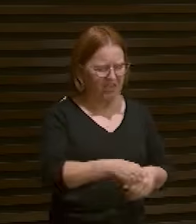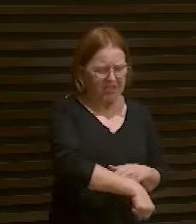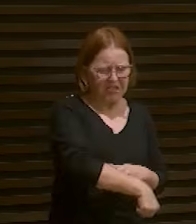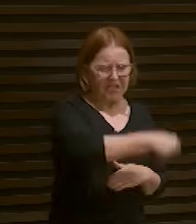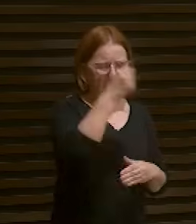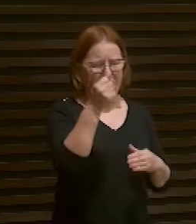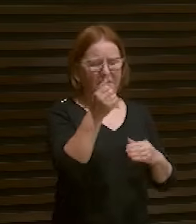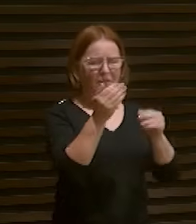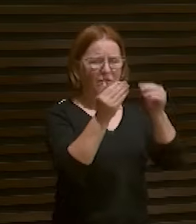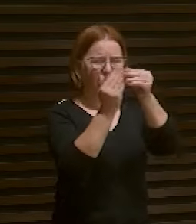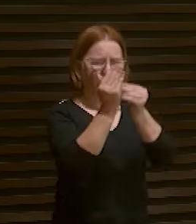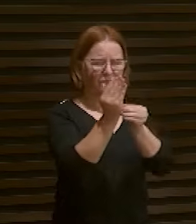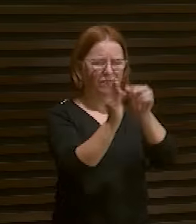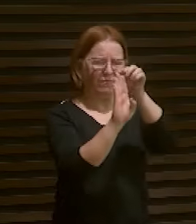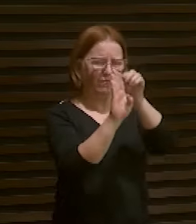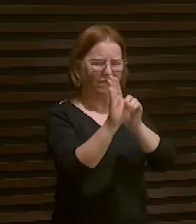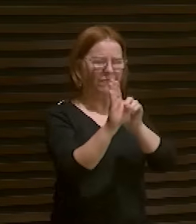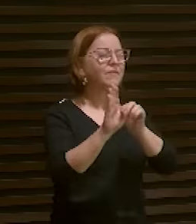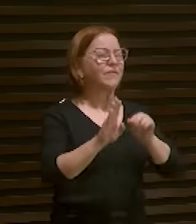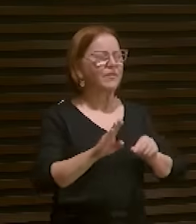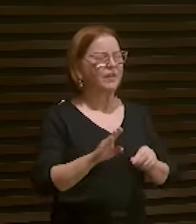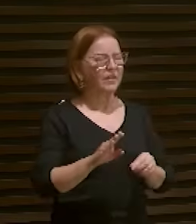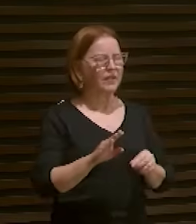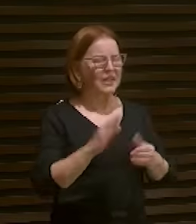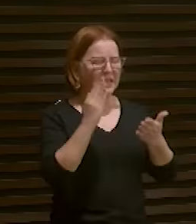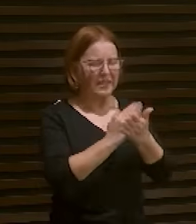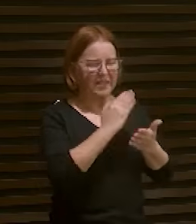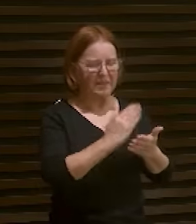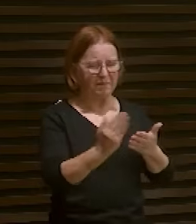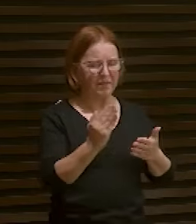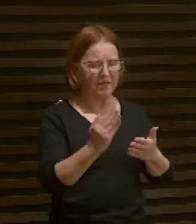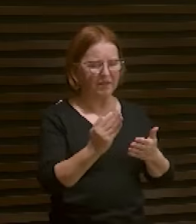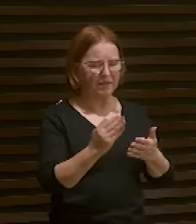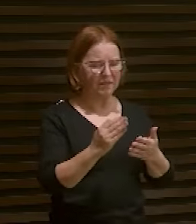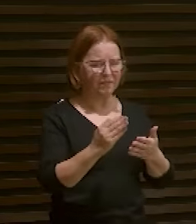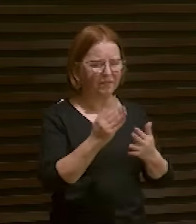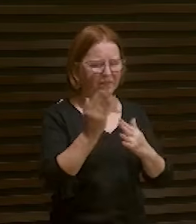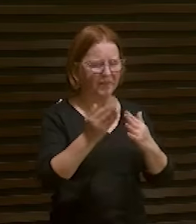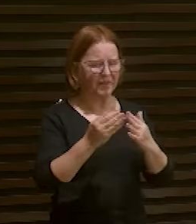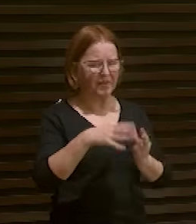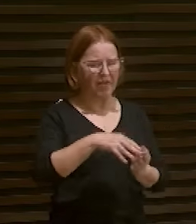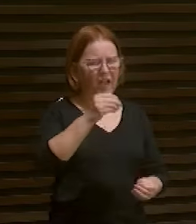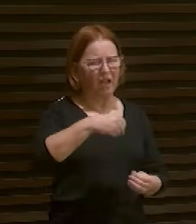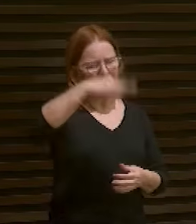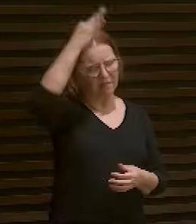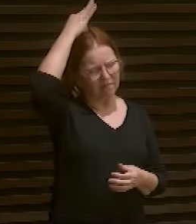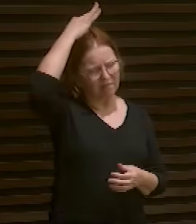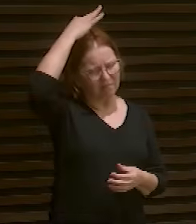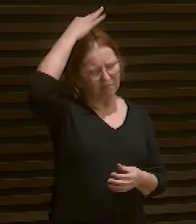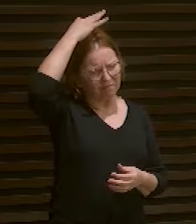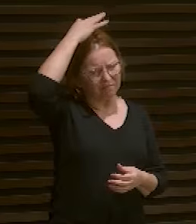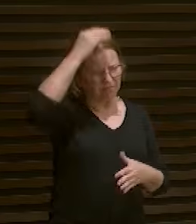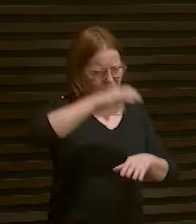2 gumes, que faz uma separação entre alma, espírito, juntas e